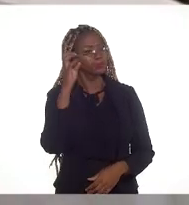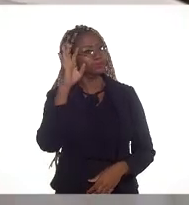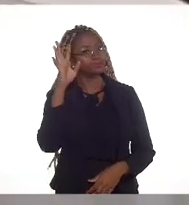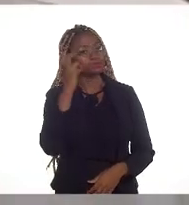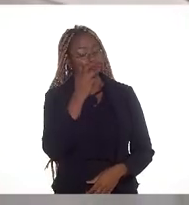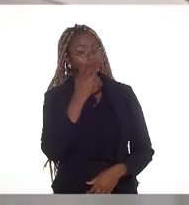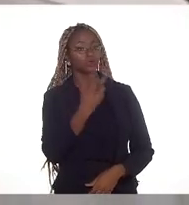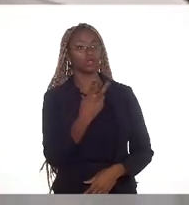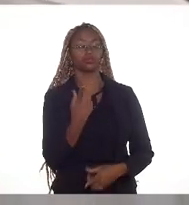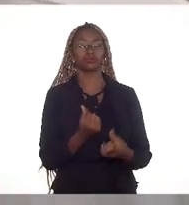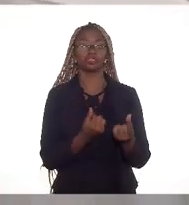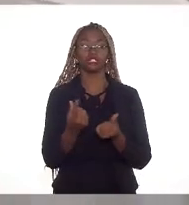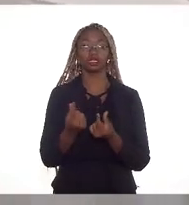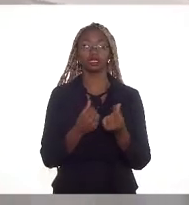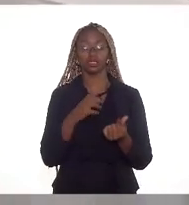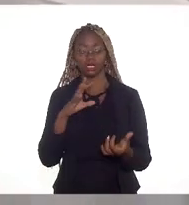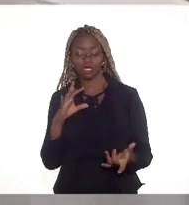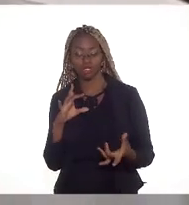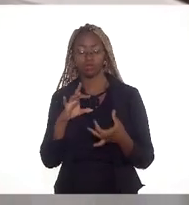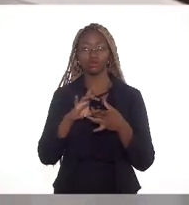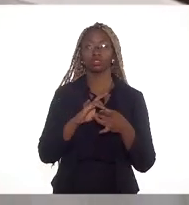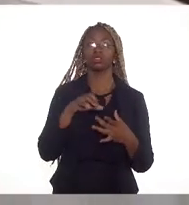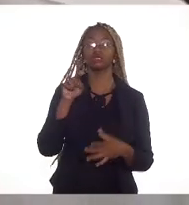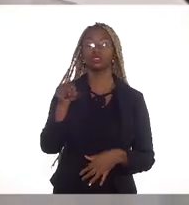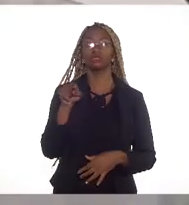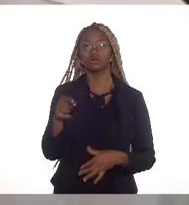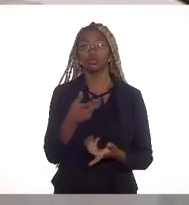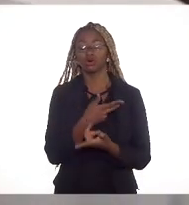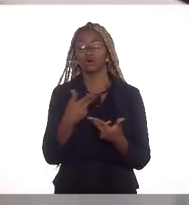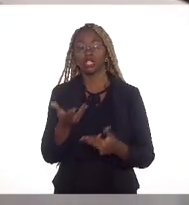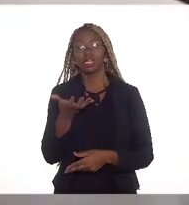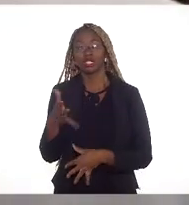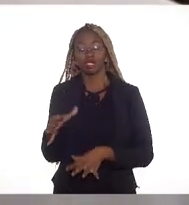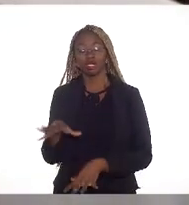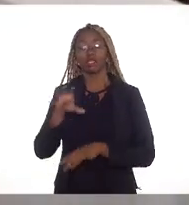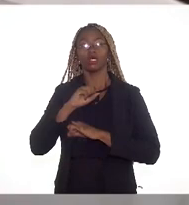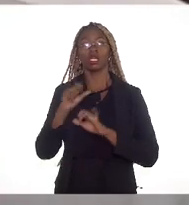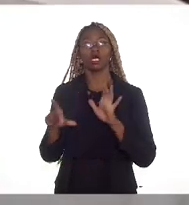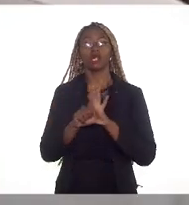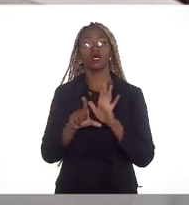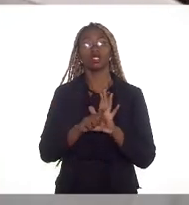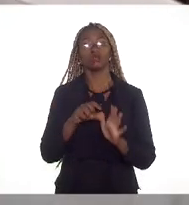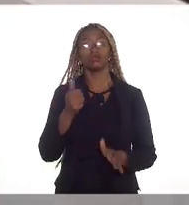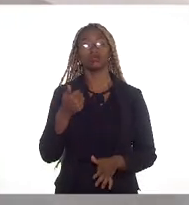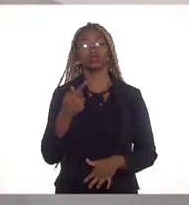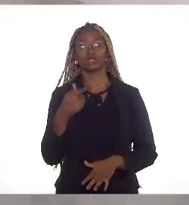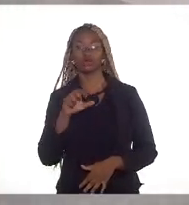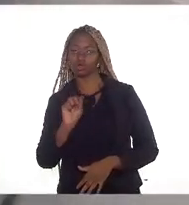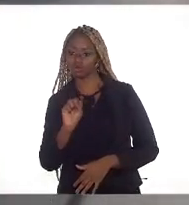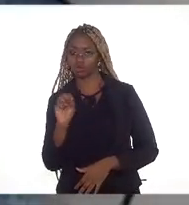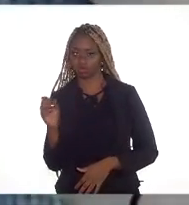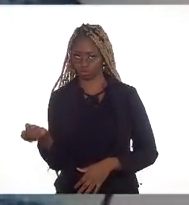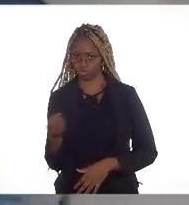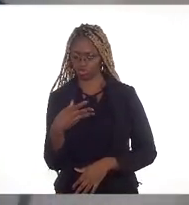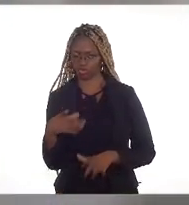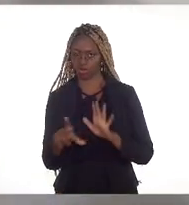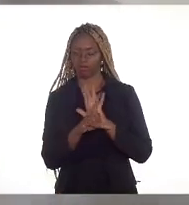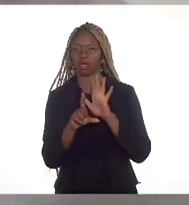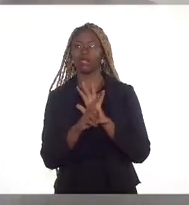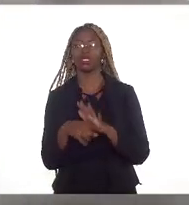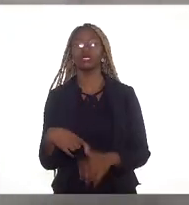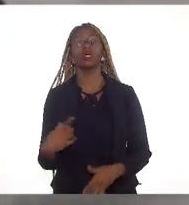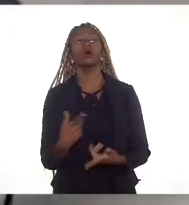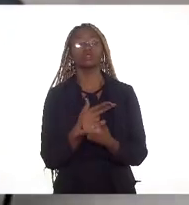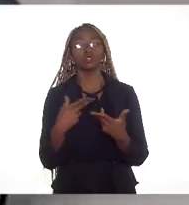financeira ao que pretendemos aderir com a nova Lei 178. Isso foram as premissas que nós